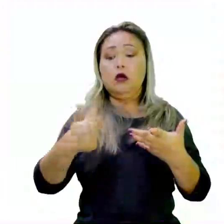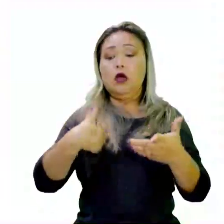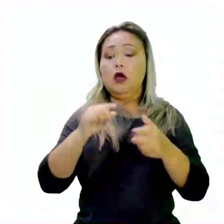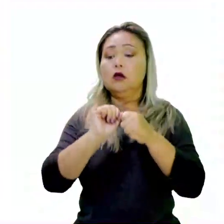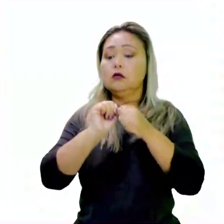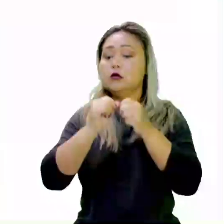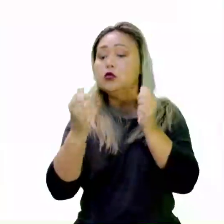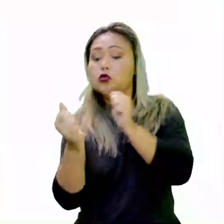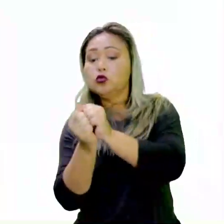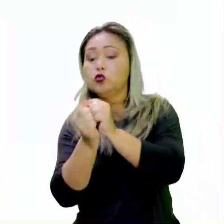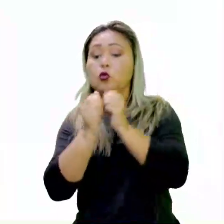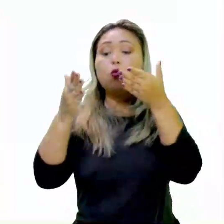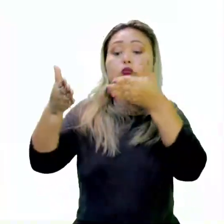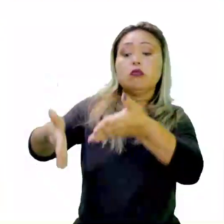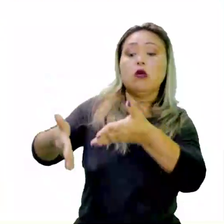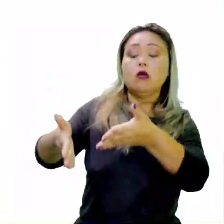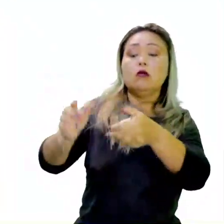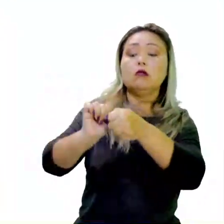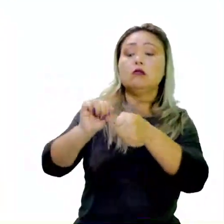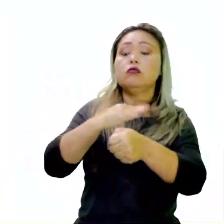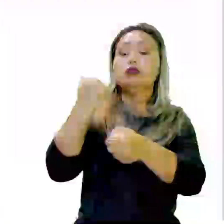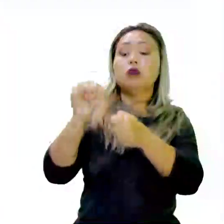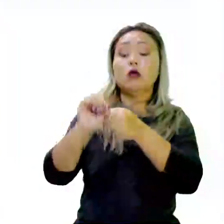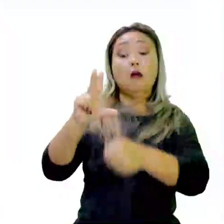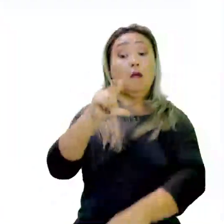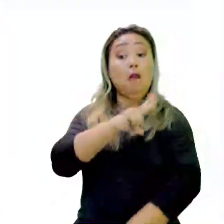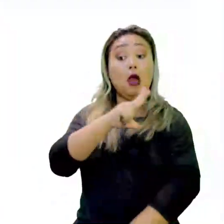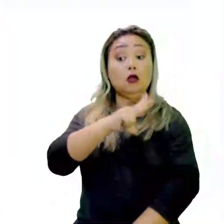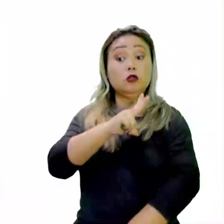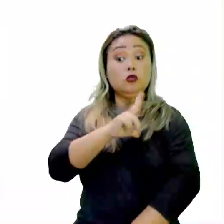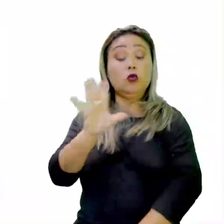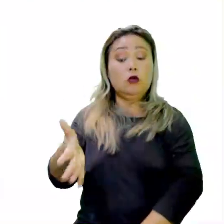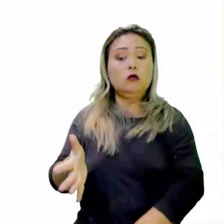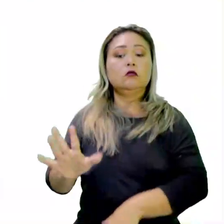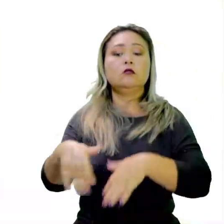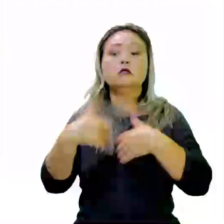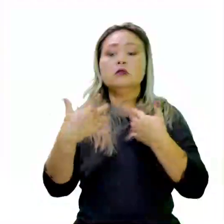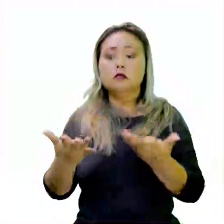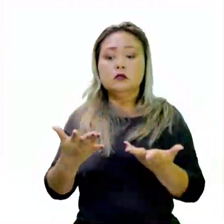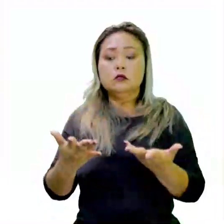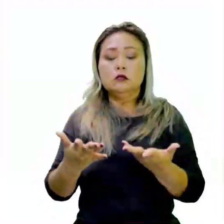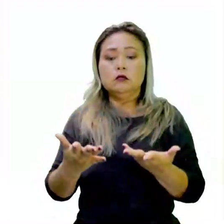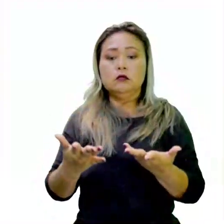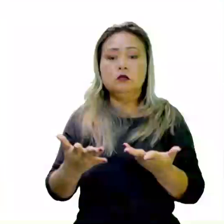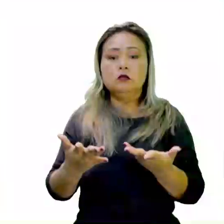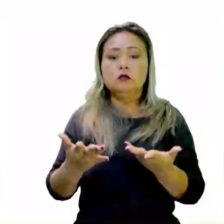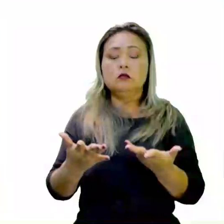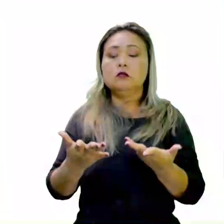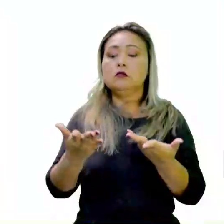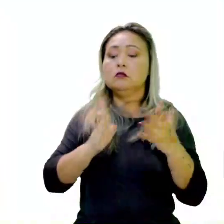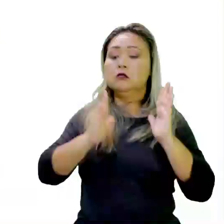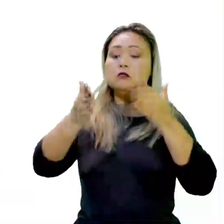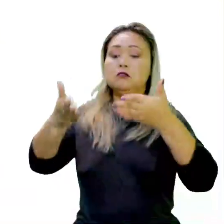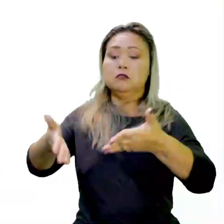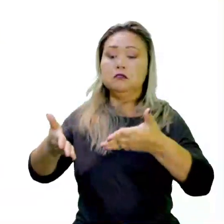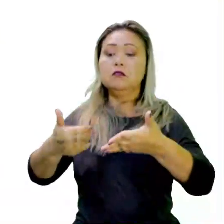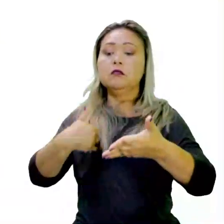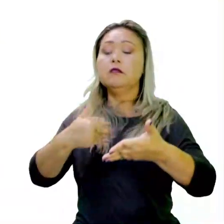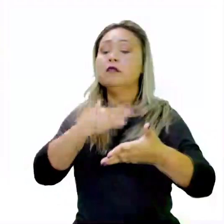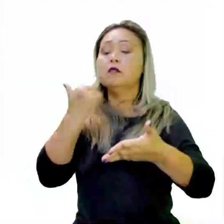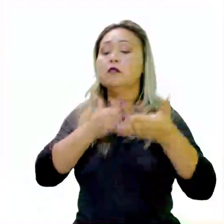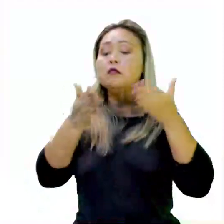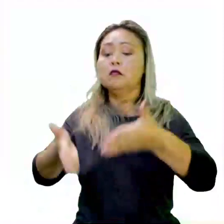seus cemitérios riquíssimos, particulares. E aí, nesses cemitérios riquíssimos, que